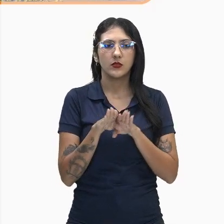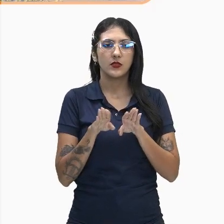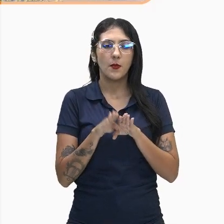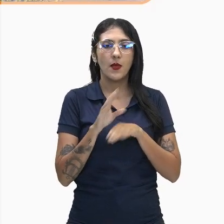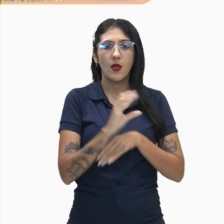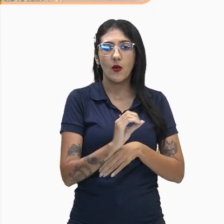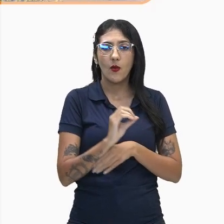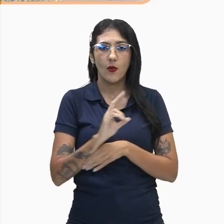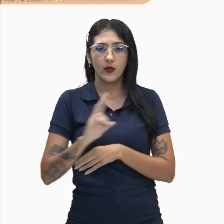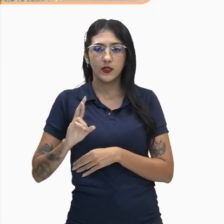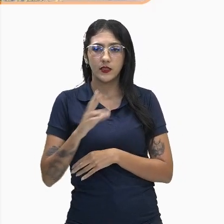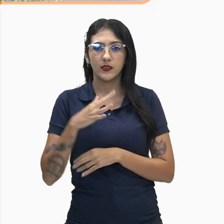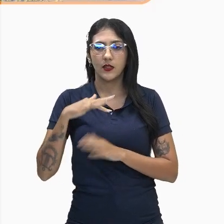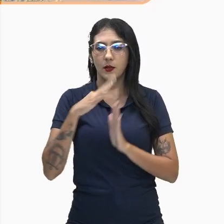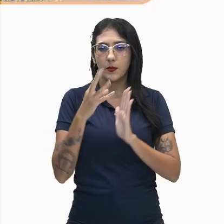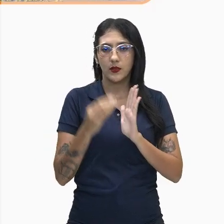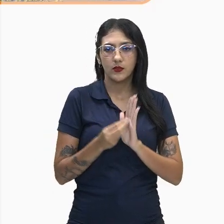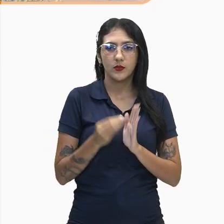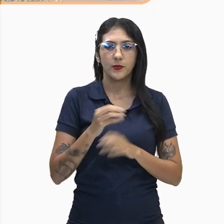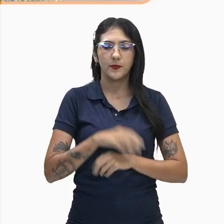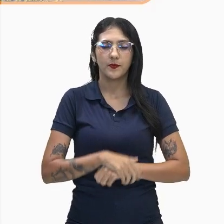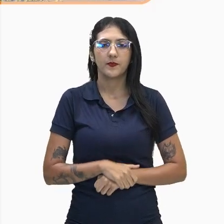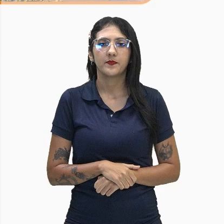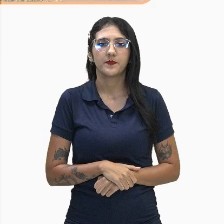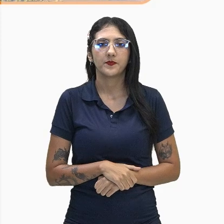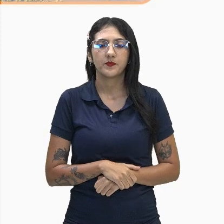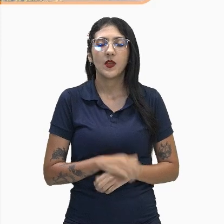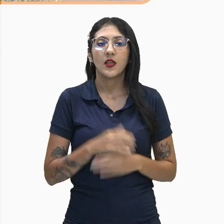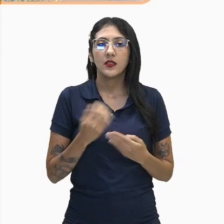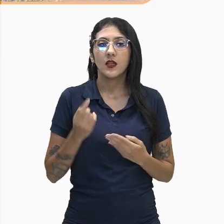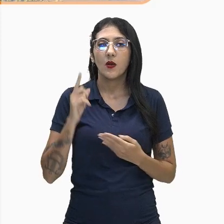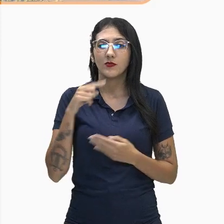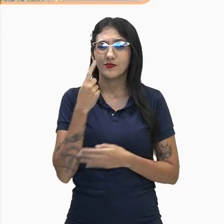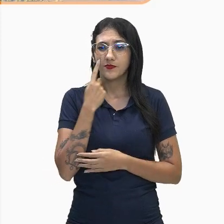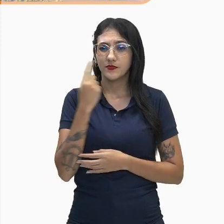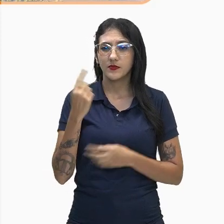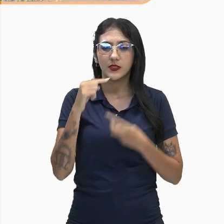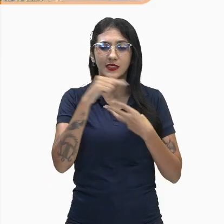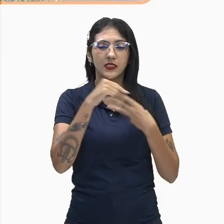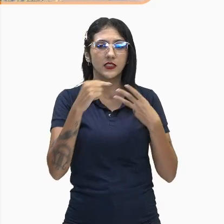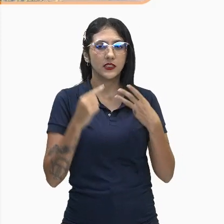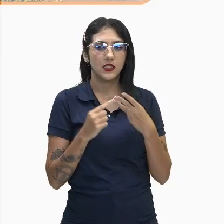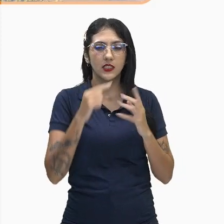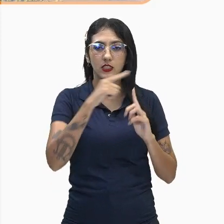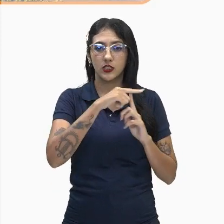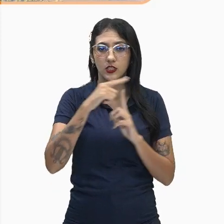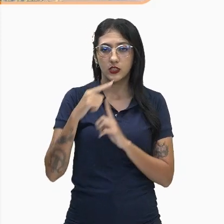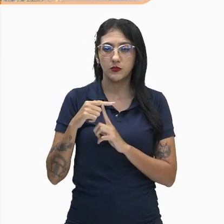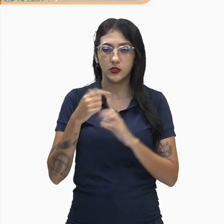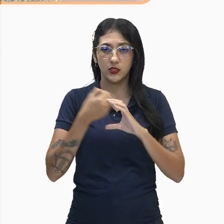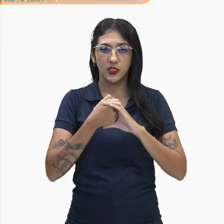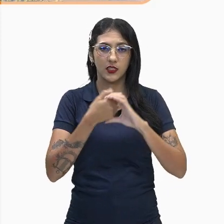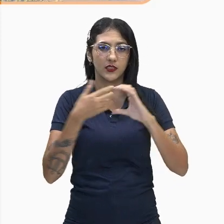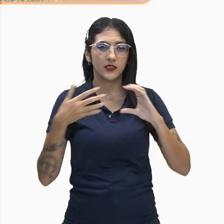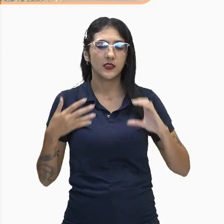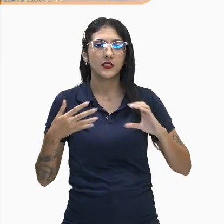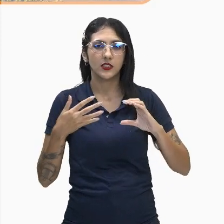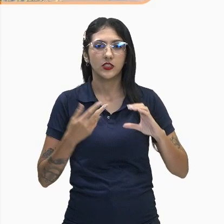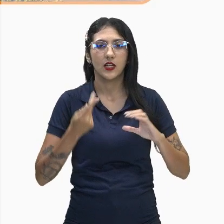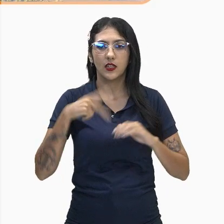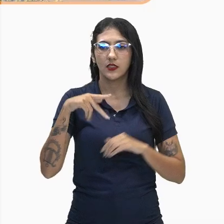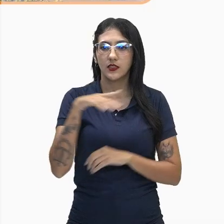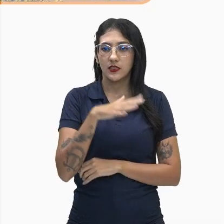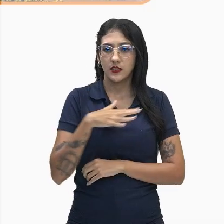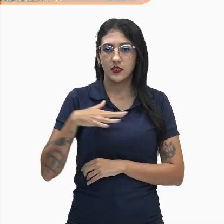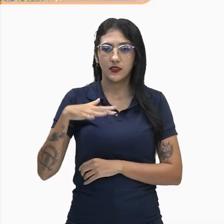da Amazônia Oriental. Então, dessas 3 formas de relevo que nós temos na Amazônia